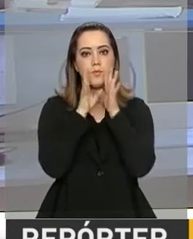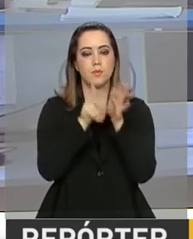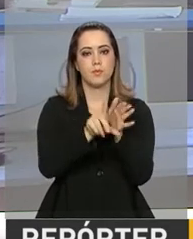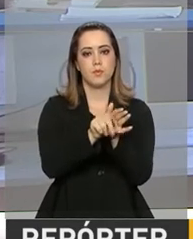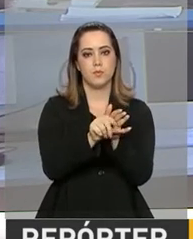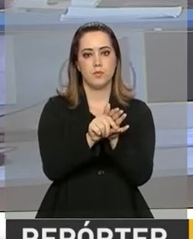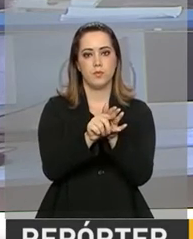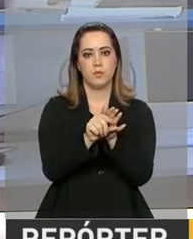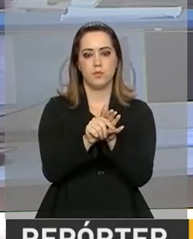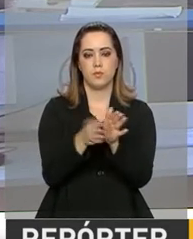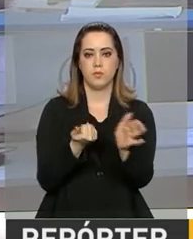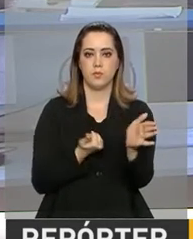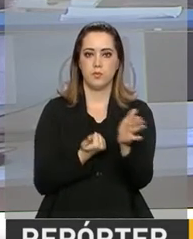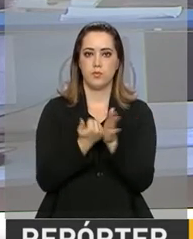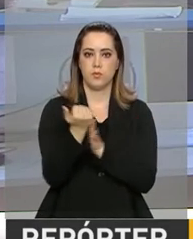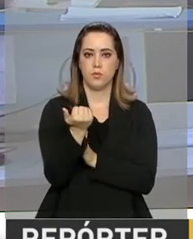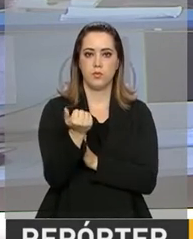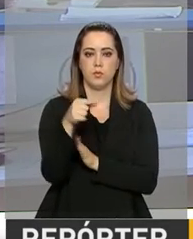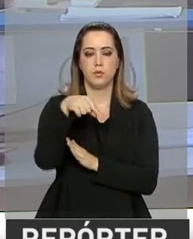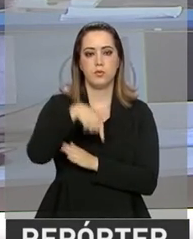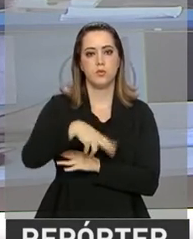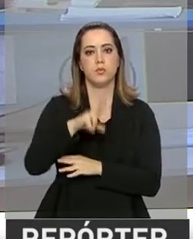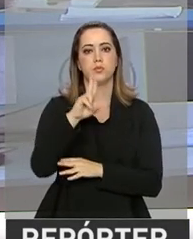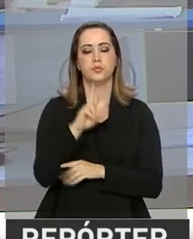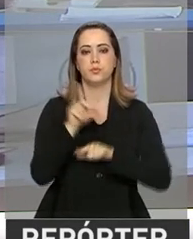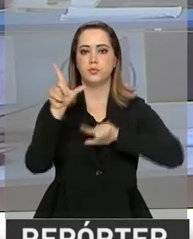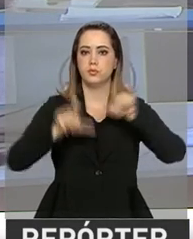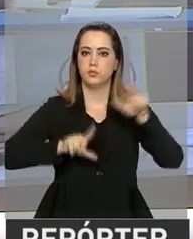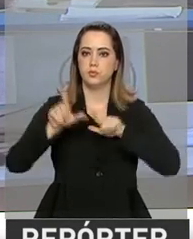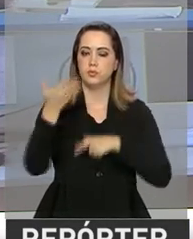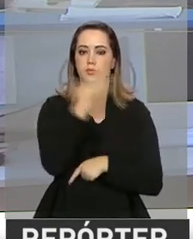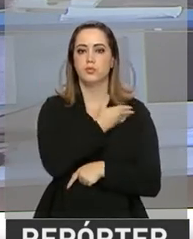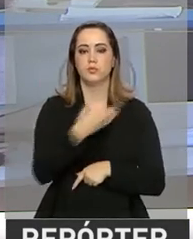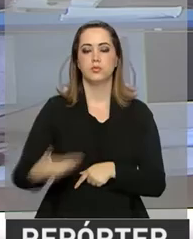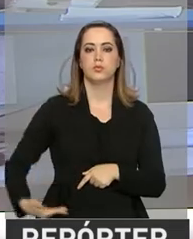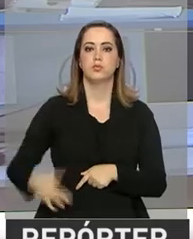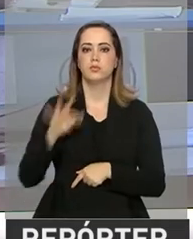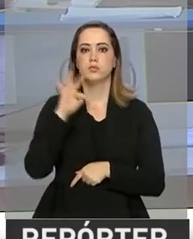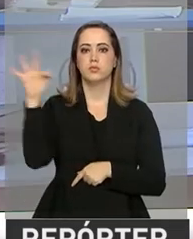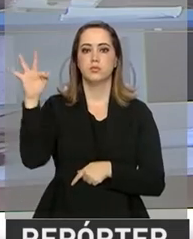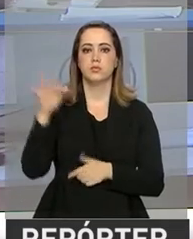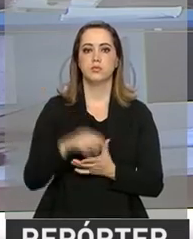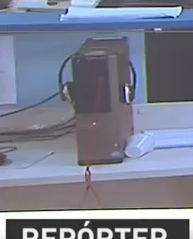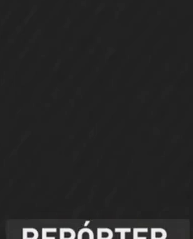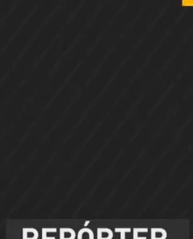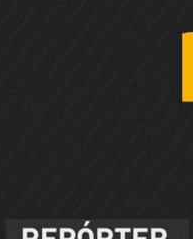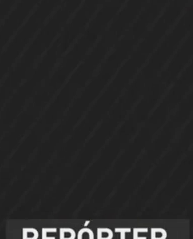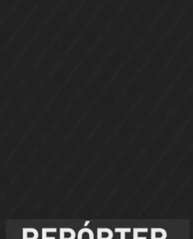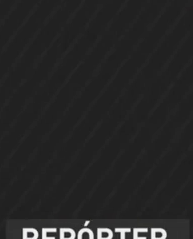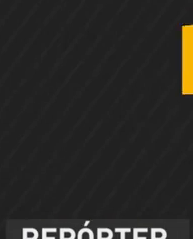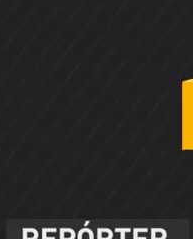em nossas redes sociais continue com a gente aqui na nbr a tv do governo federal